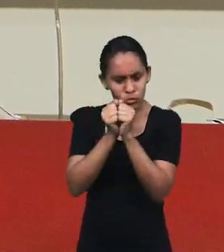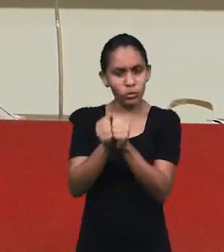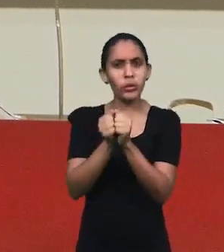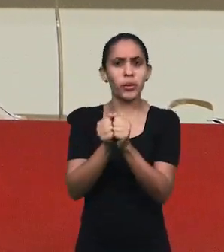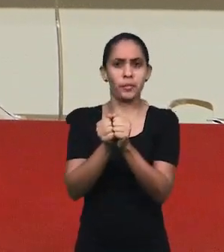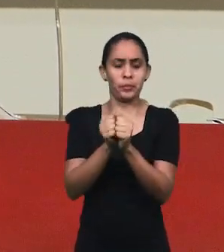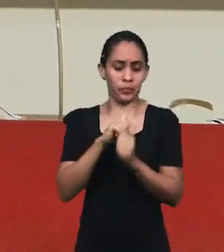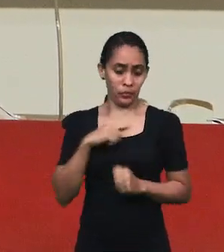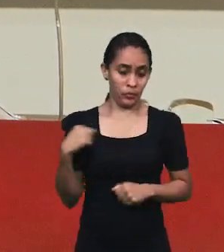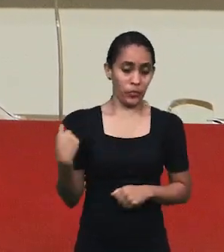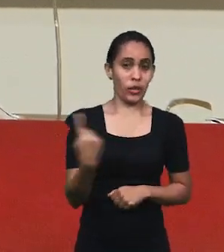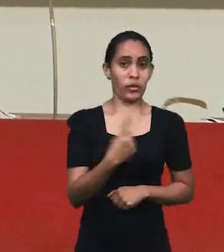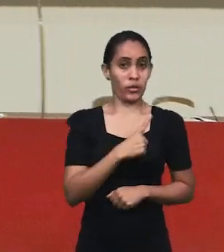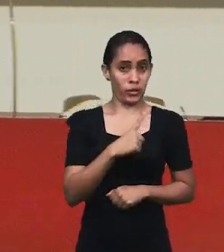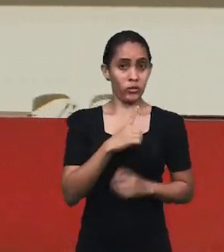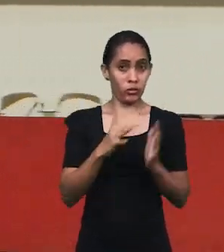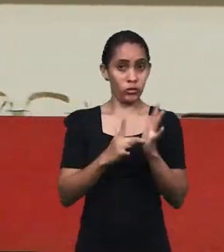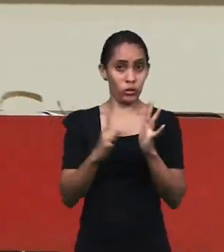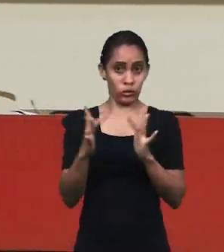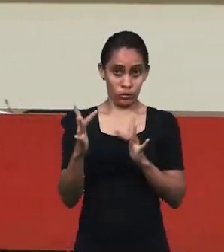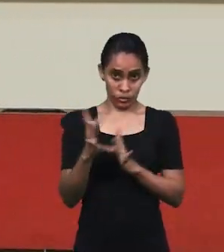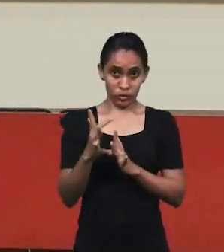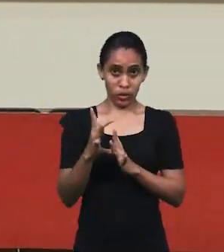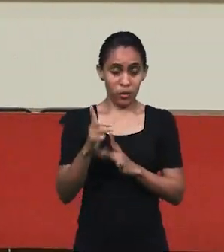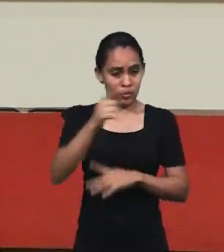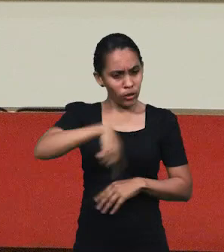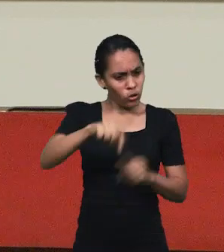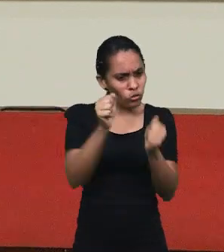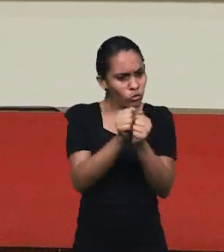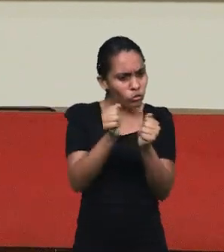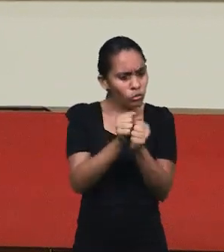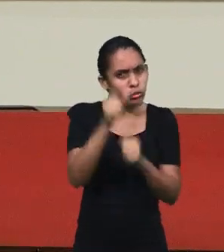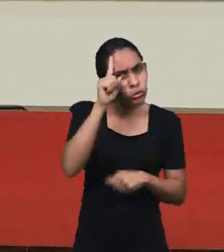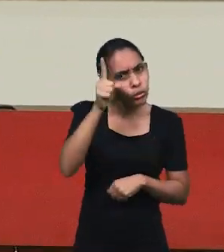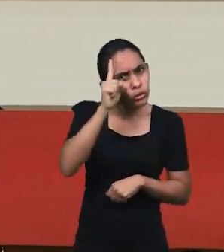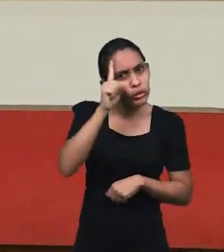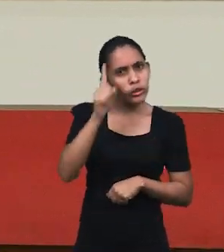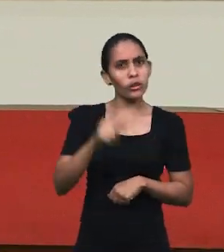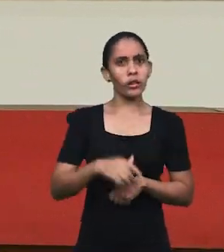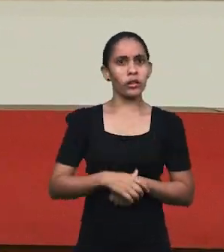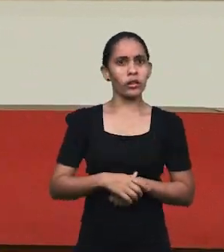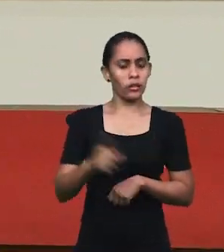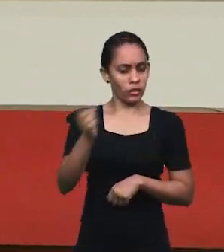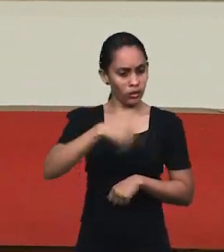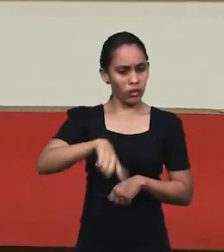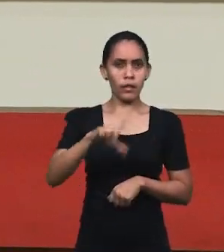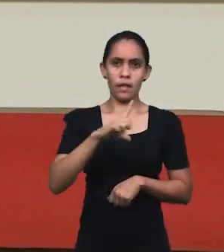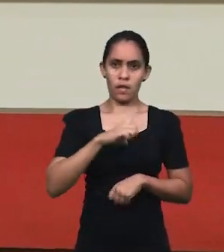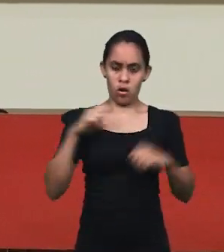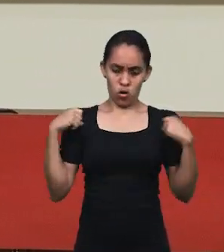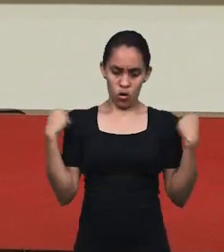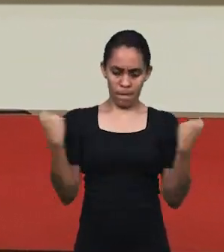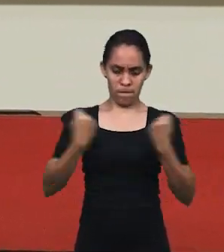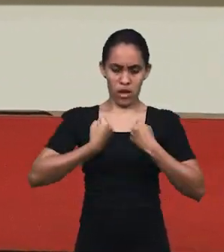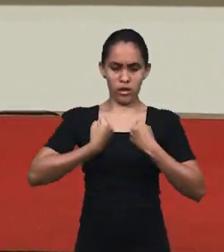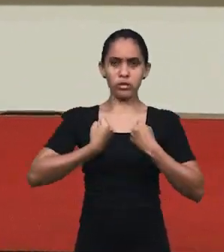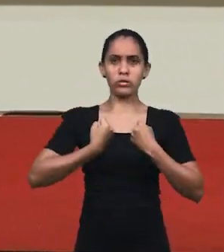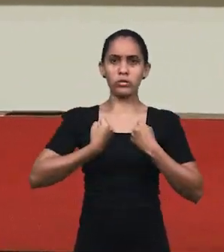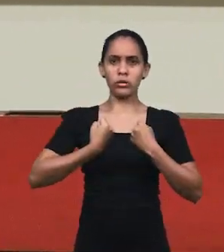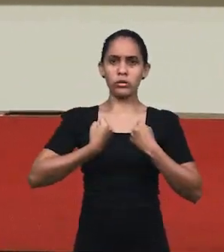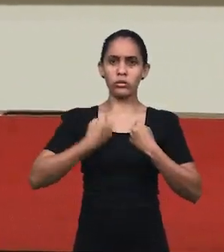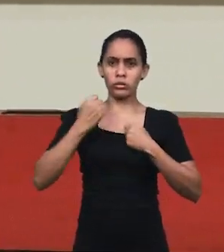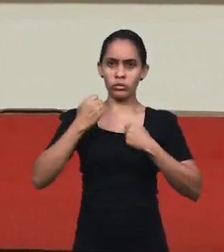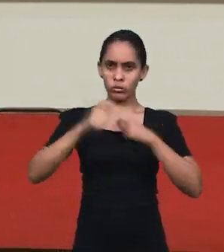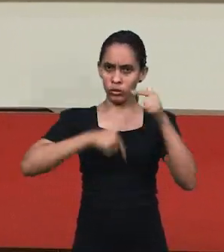Santo. Nós temos alguém que Jesus deixou para andar com vocês todos os dias. Botou a farda, vai para a